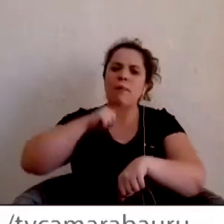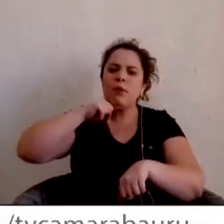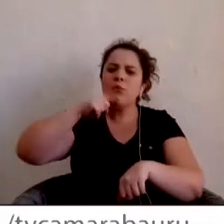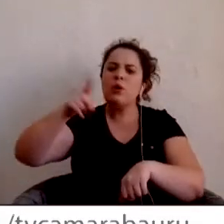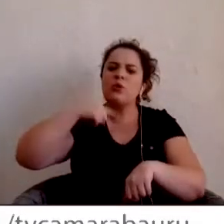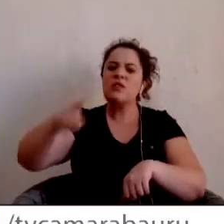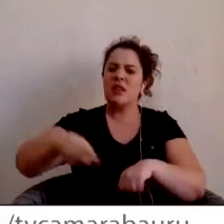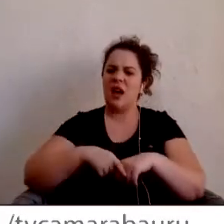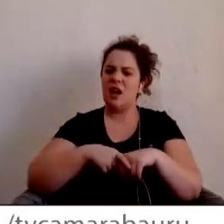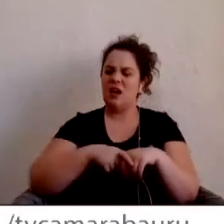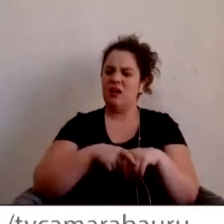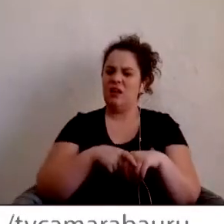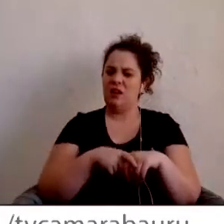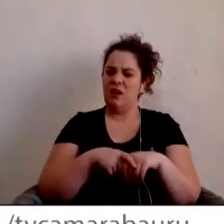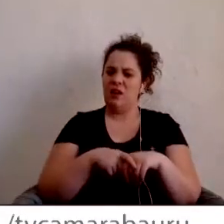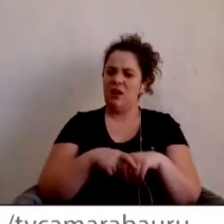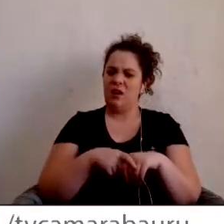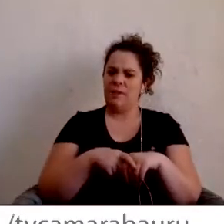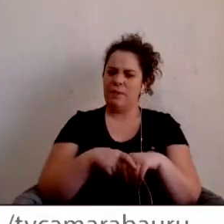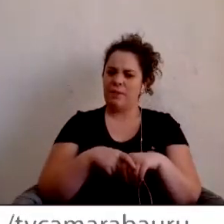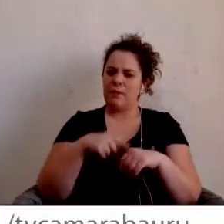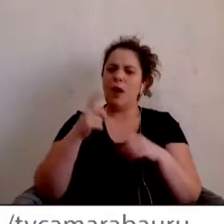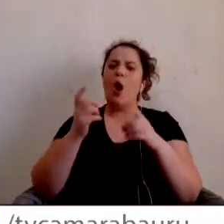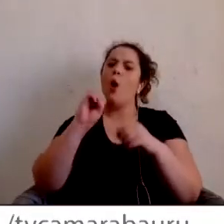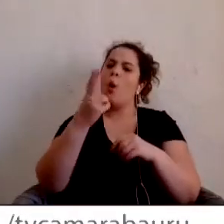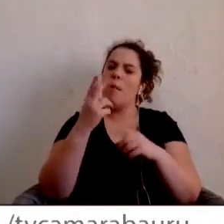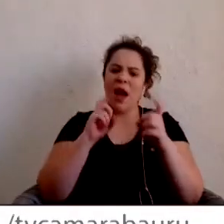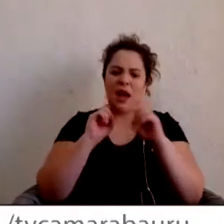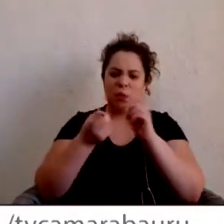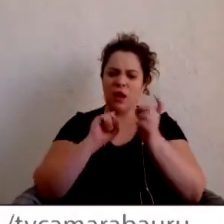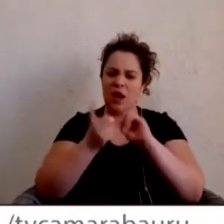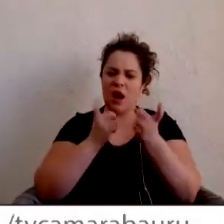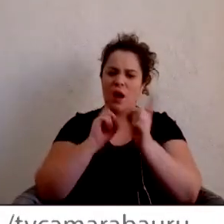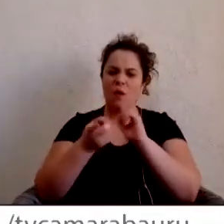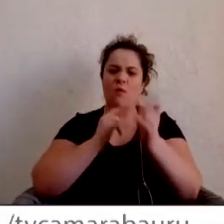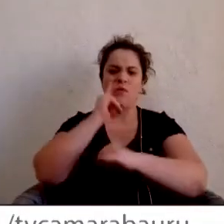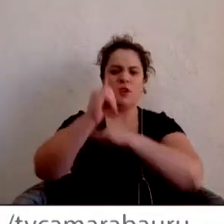reunião virtual, se for assim permitido, mas nós precisamos fazer isso urgente.